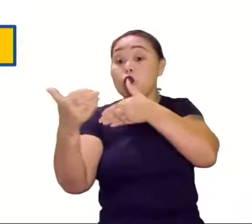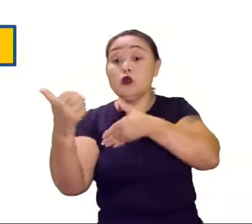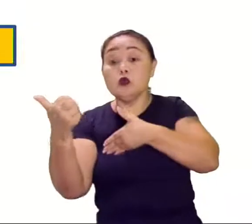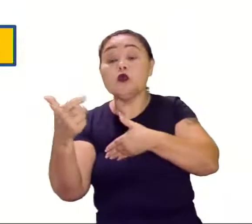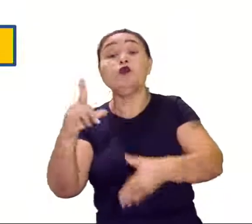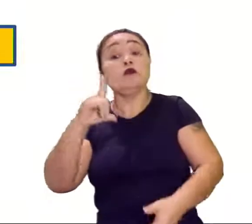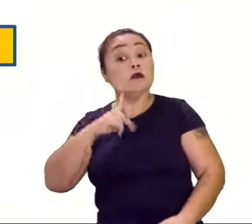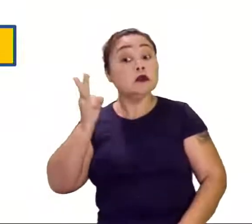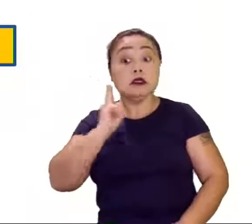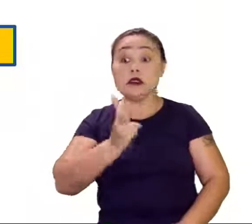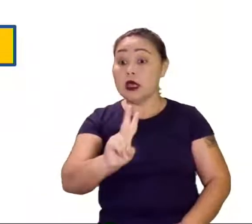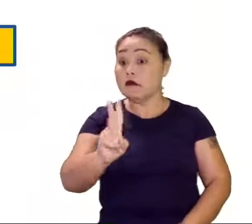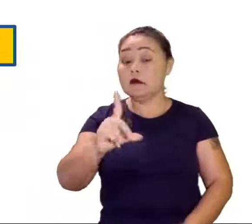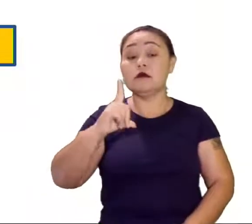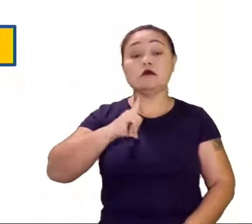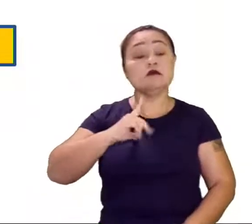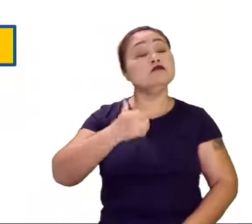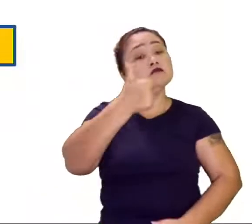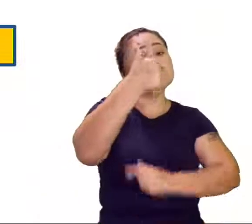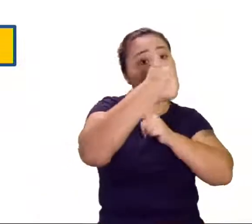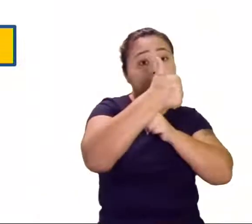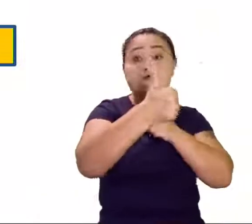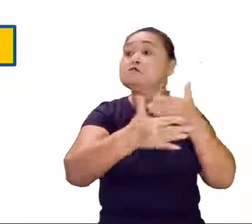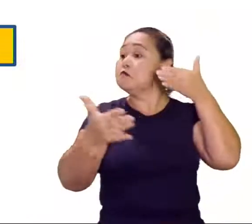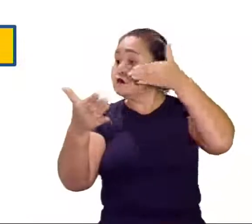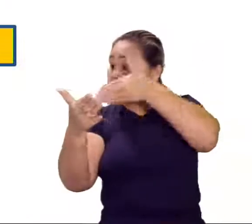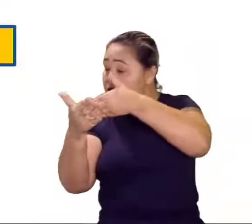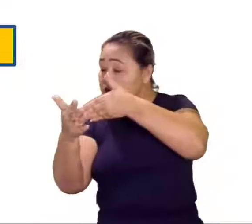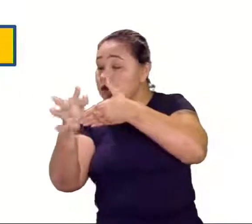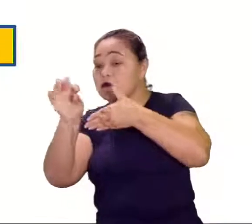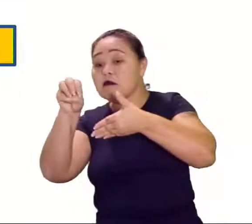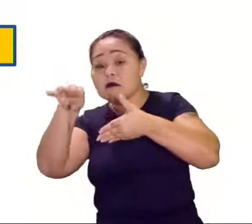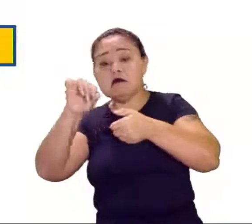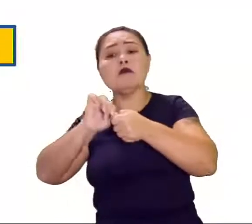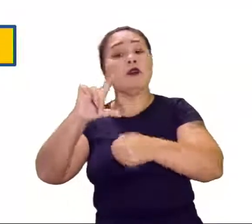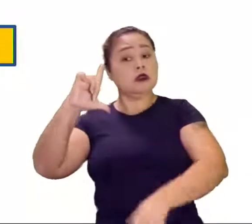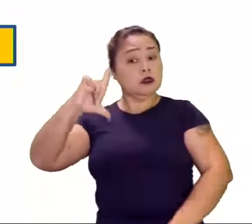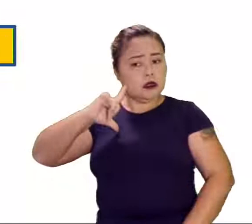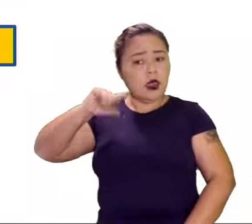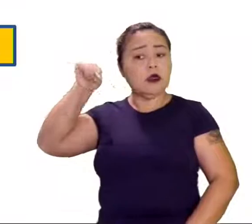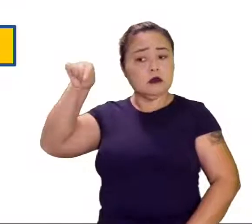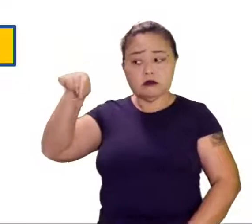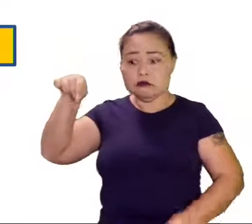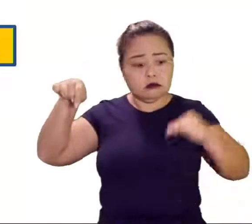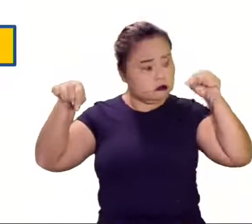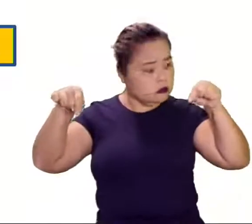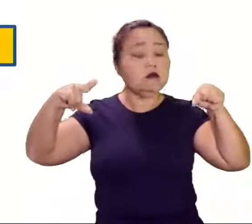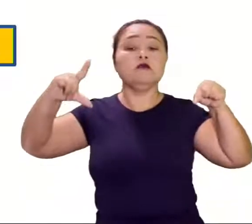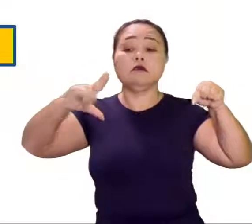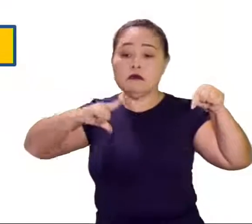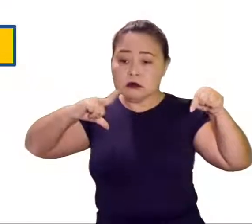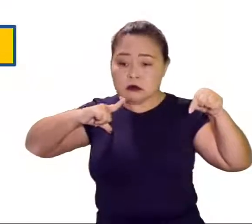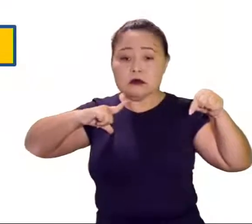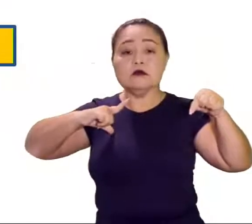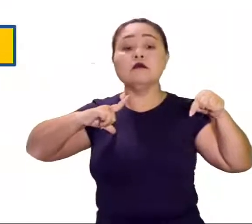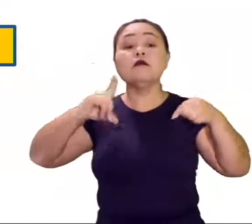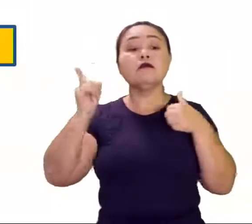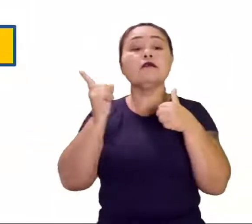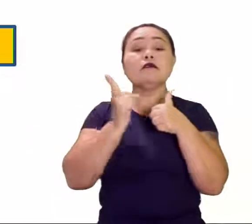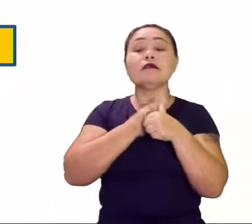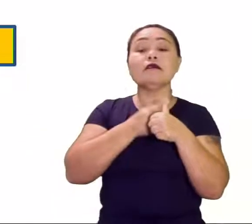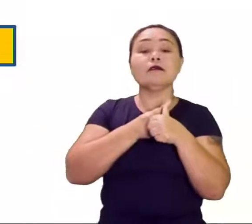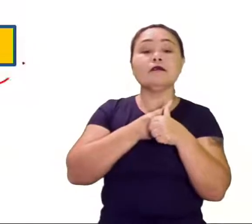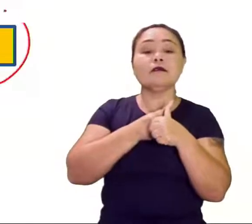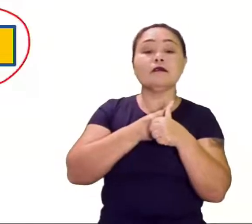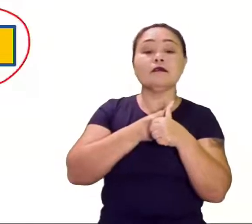polos. Então o primeiro termo e o último termo já vai estar ali. Já vai ter? De certeza. Com certeza. Então o primeiro passo a gente precisa fazer o